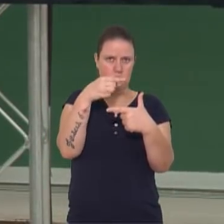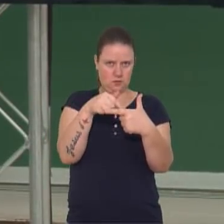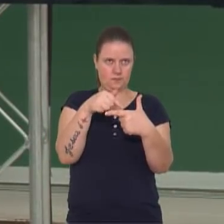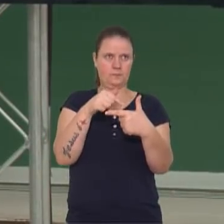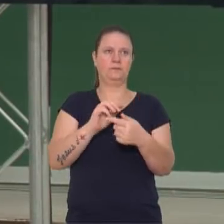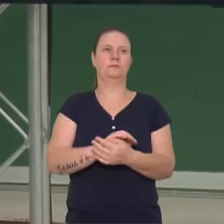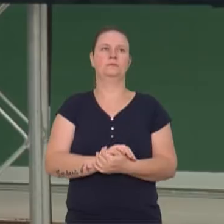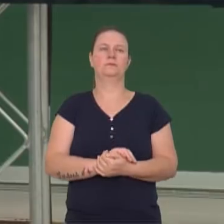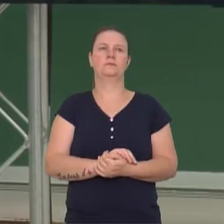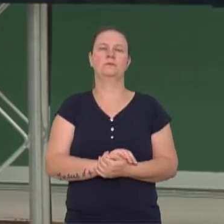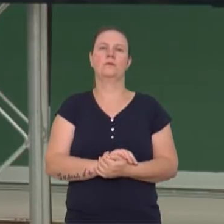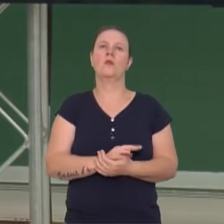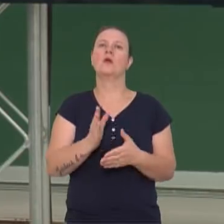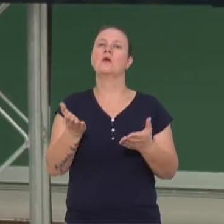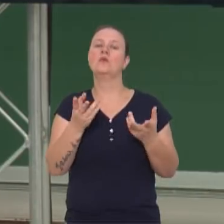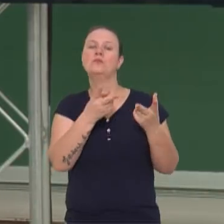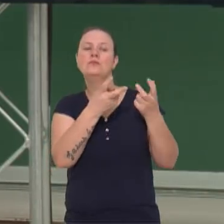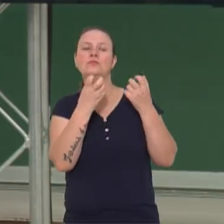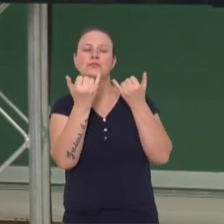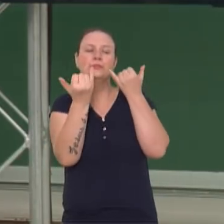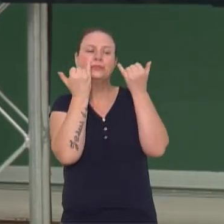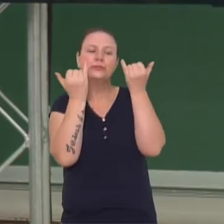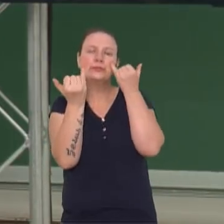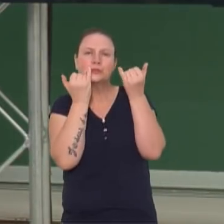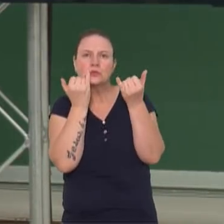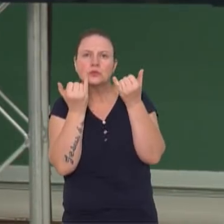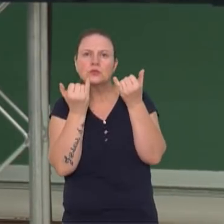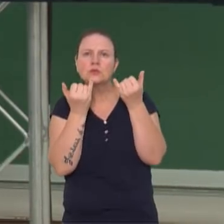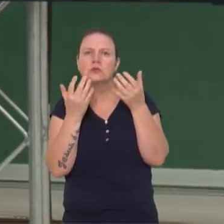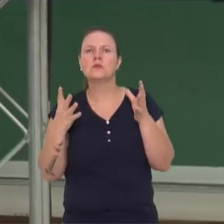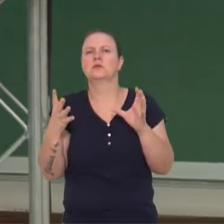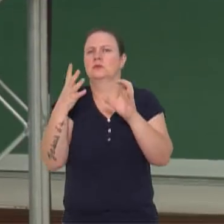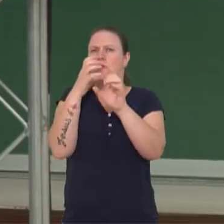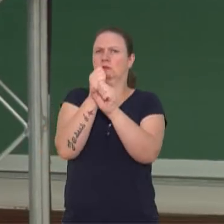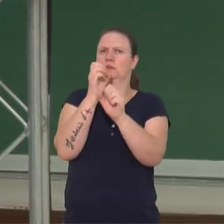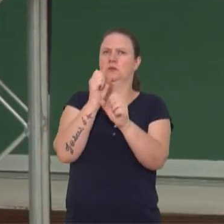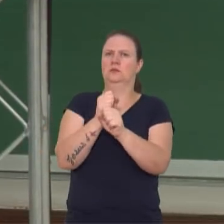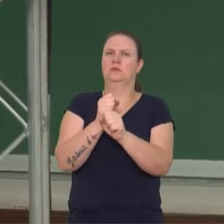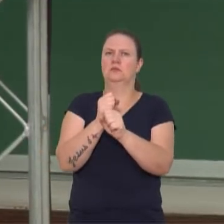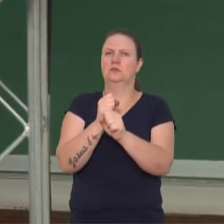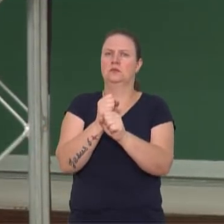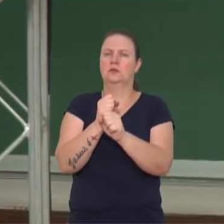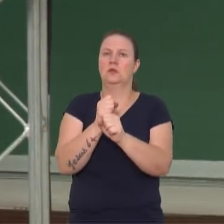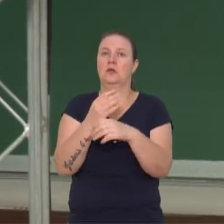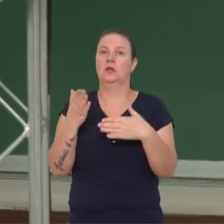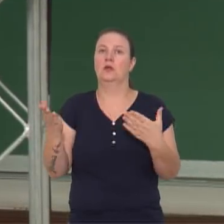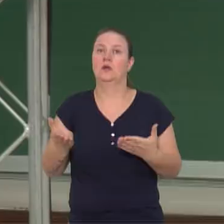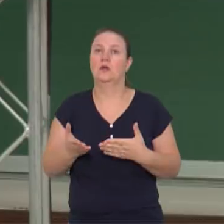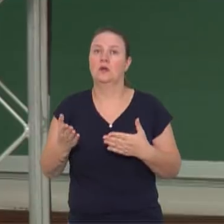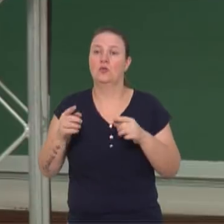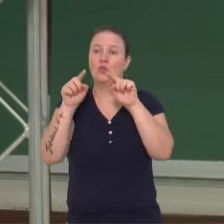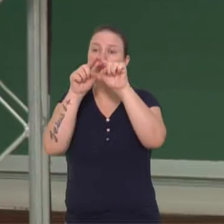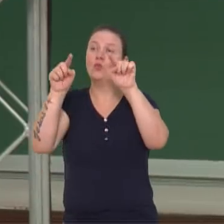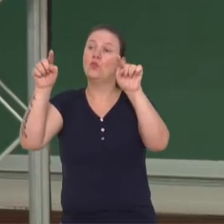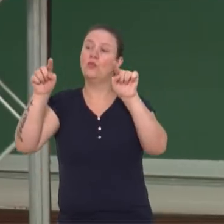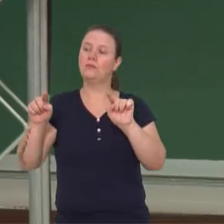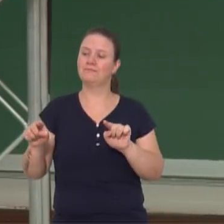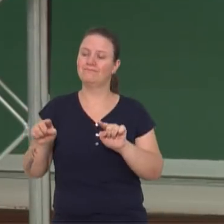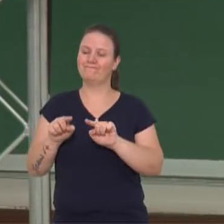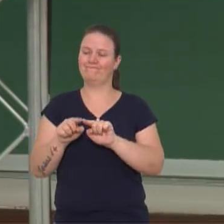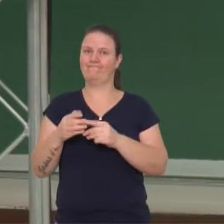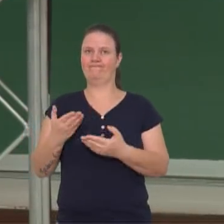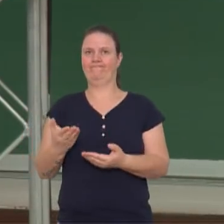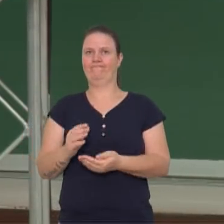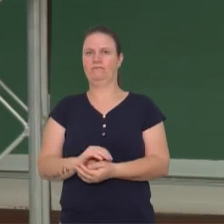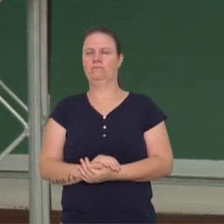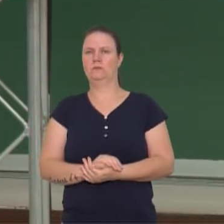7,7. Baseando-se nessas informações, calcule a medida do lado do quadrado. Que será